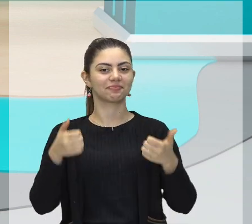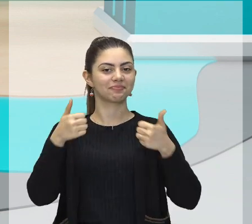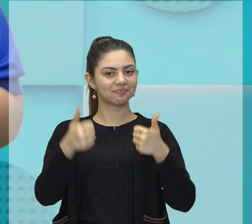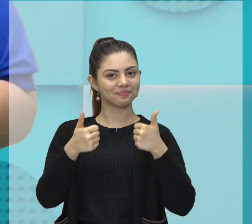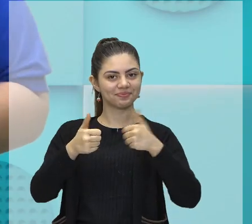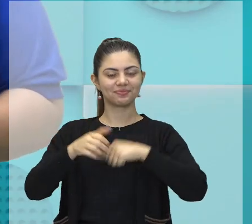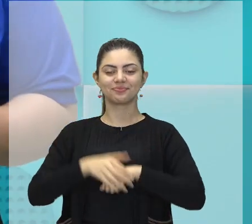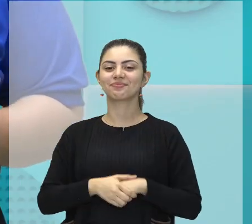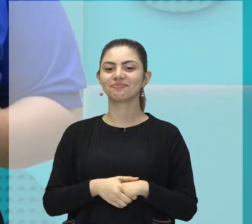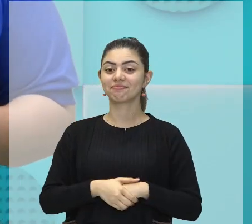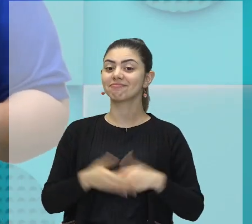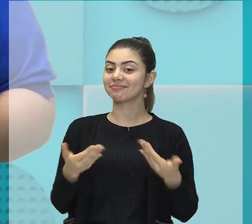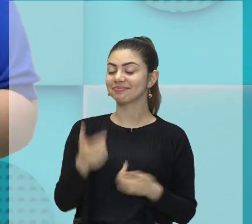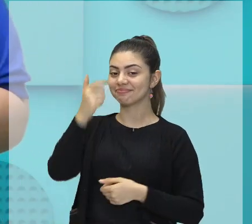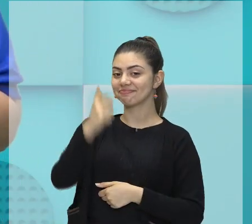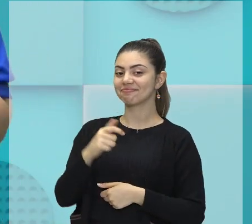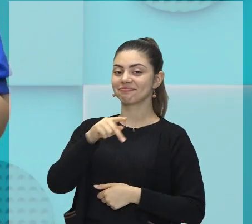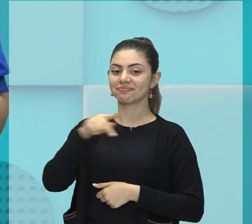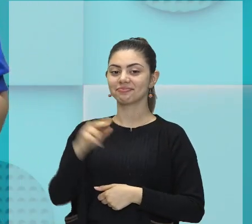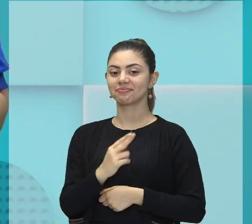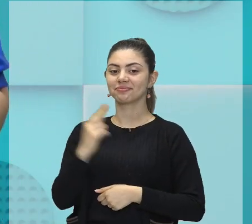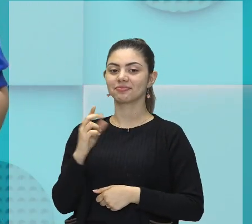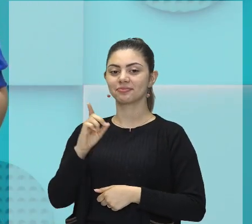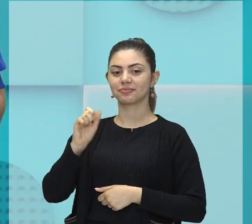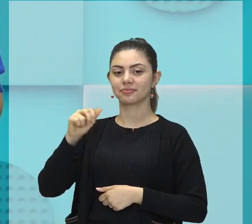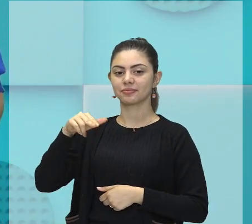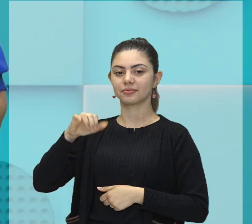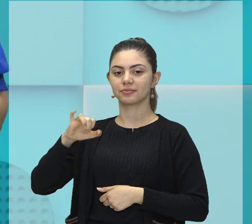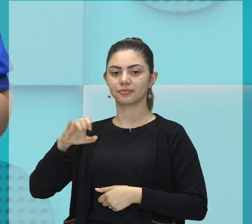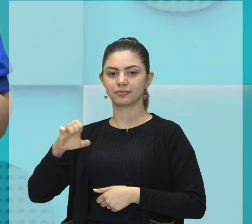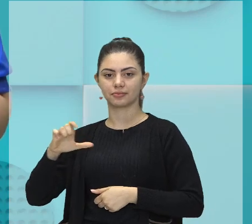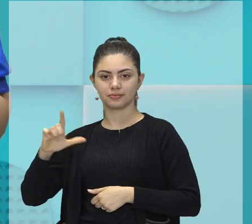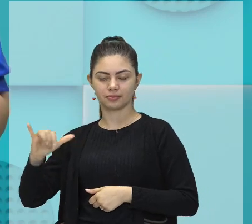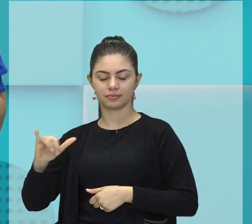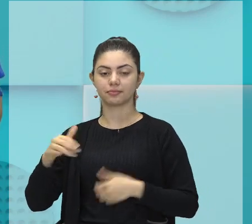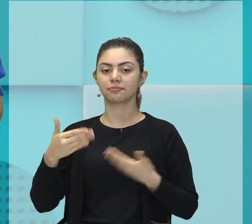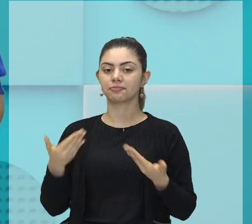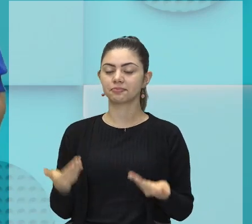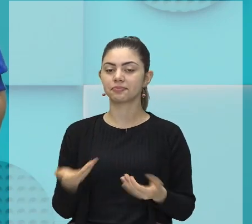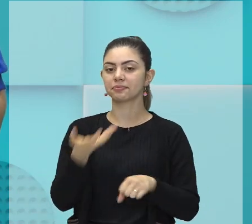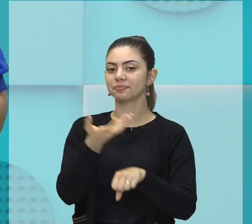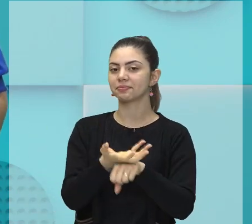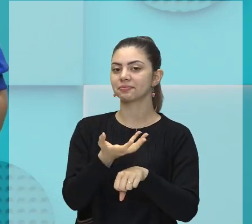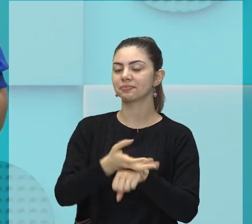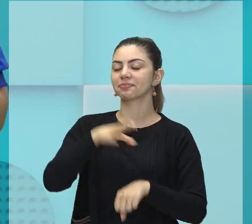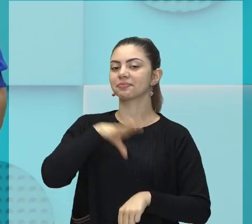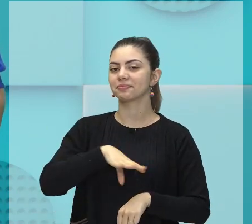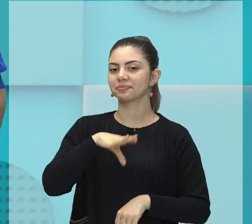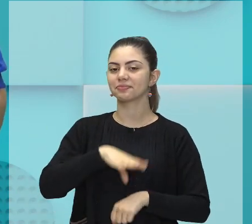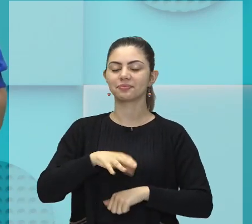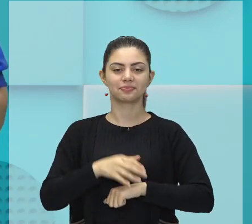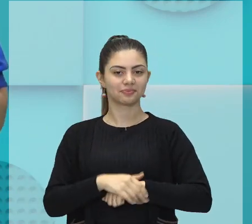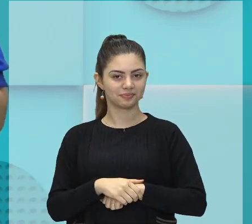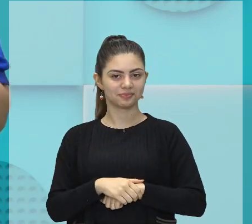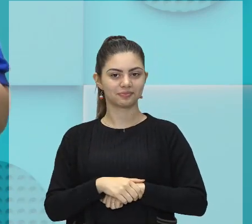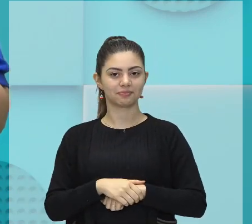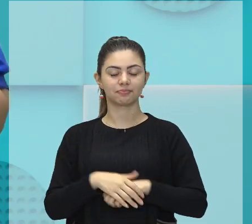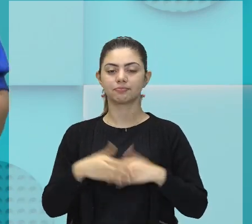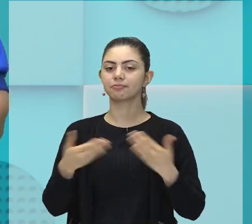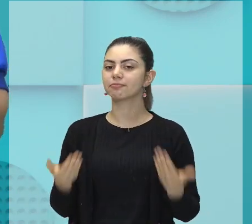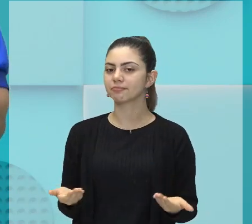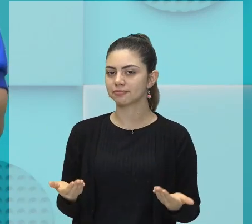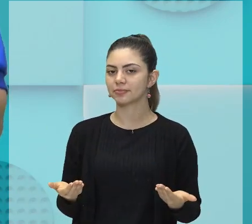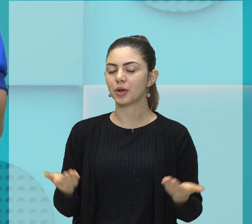bem. Eu sou a professora Daniele Costa, do componente de língua portuguesa.